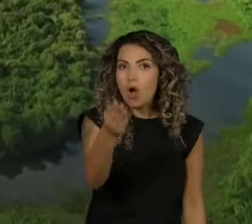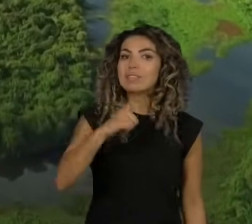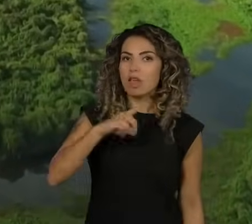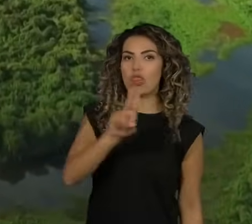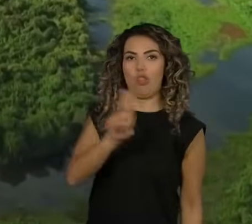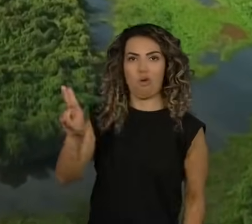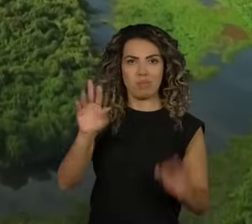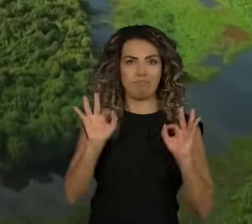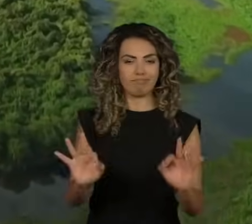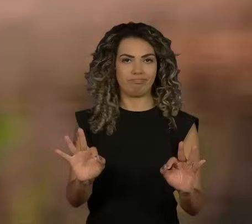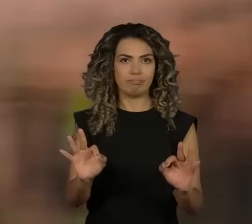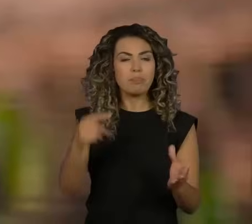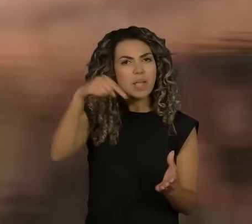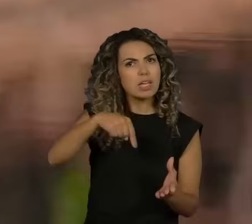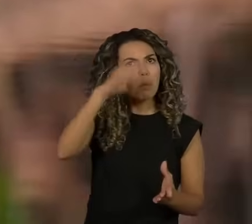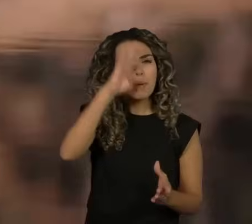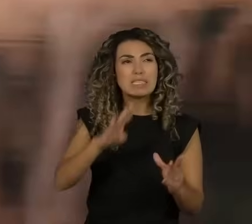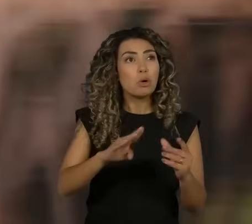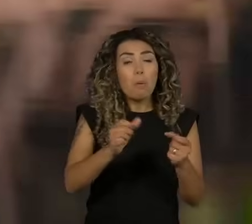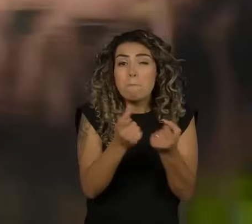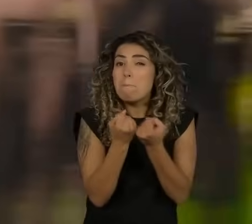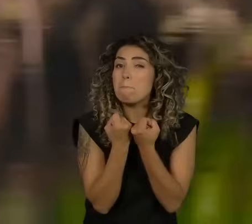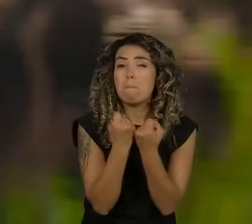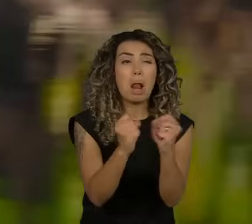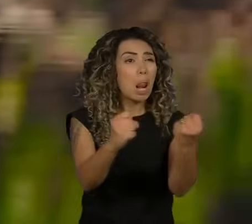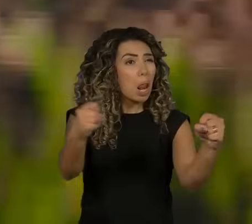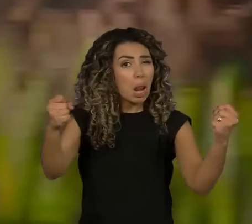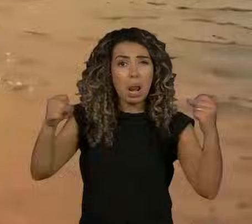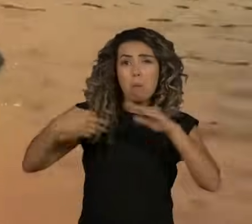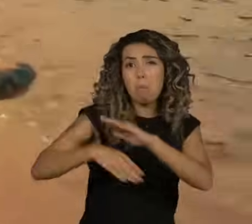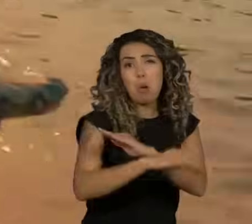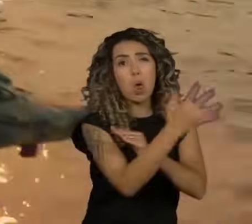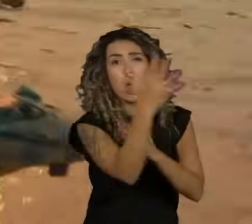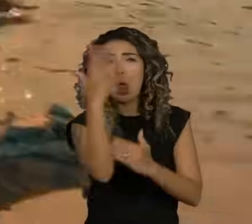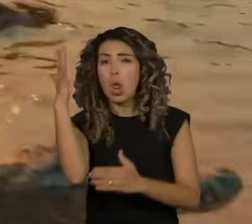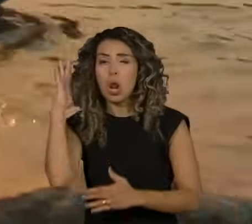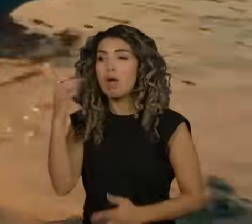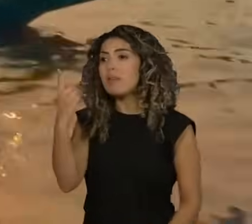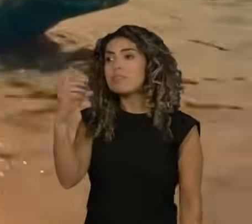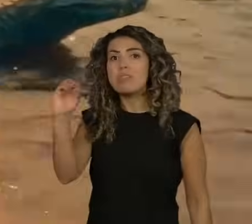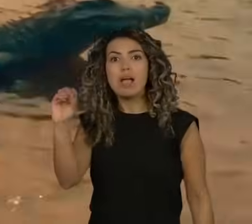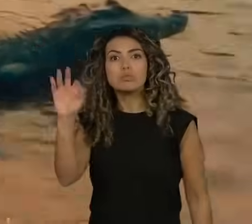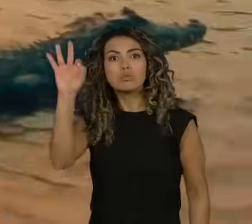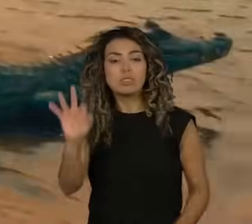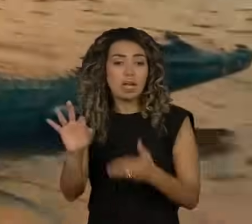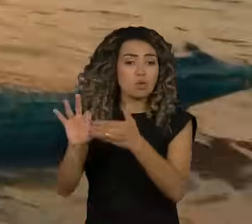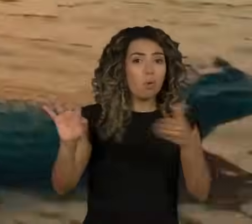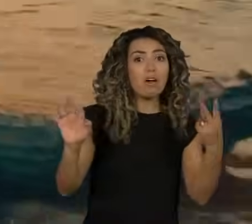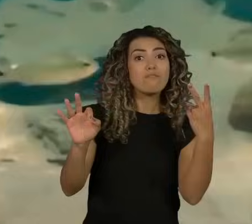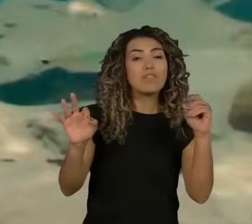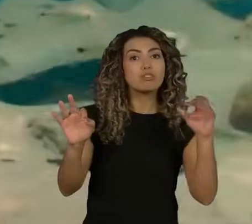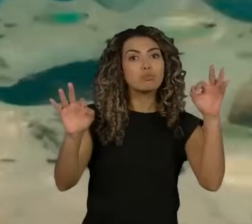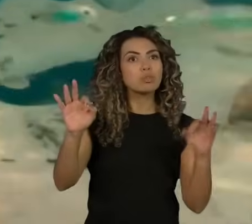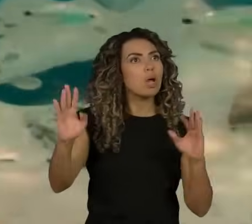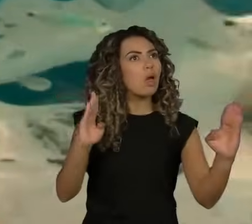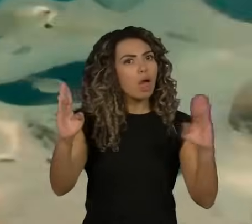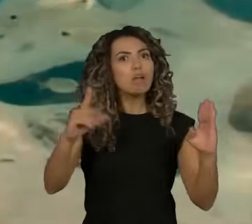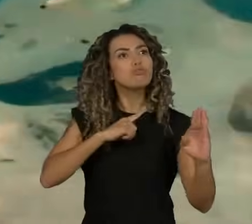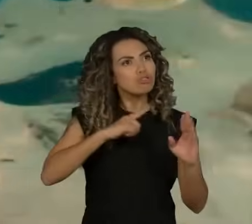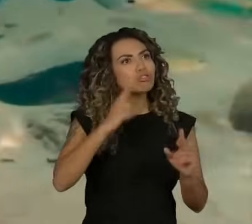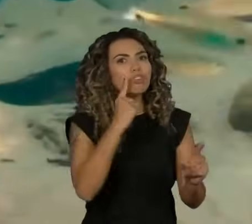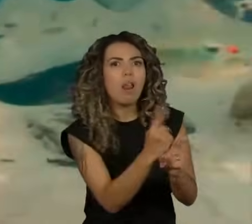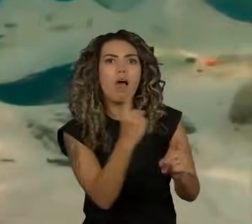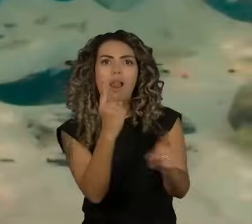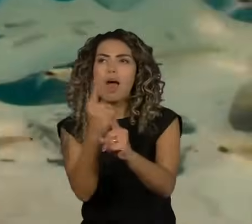maior biodiversidade. Tem entre 10 e 20% de todas as espécies conhecidas. Mas